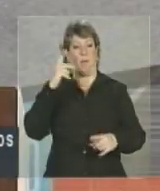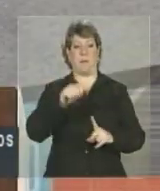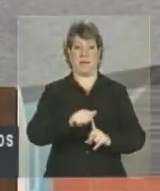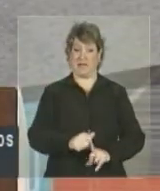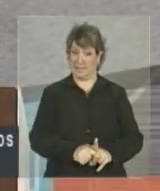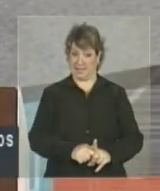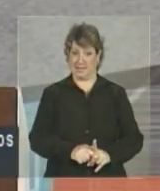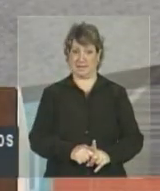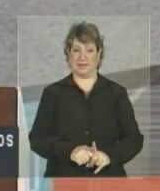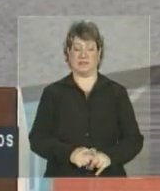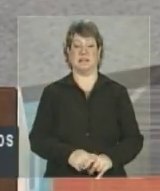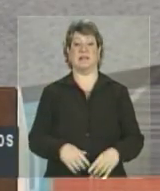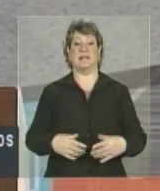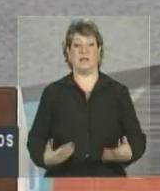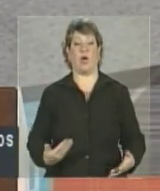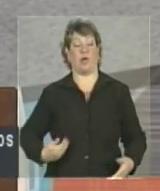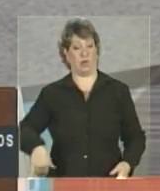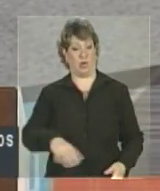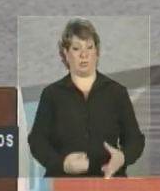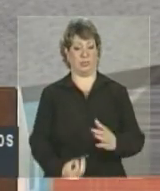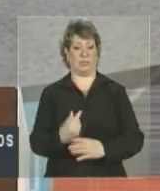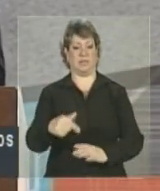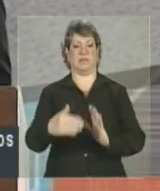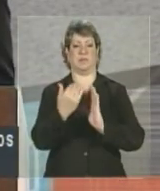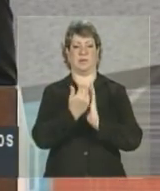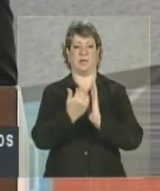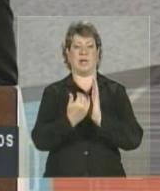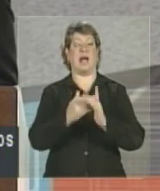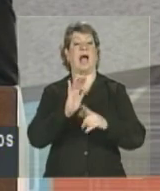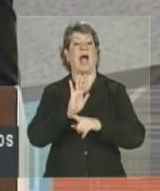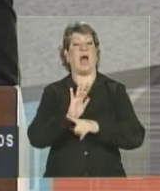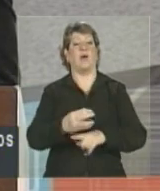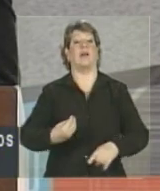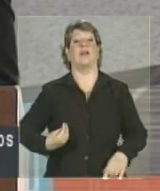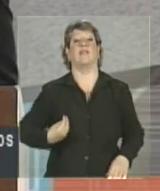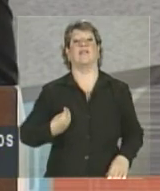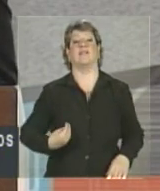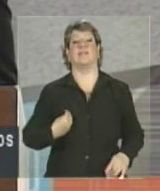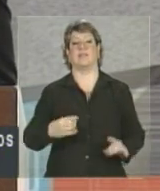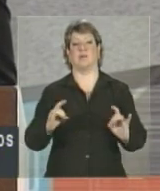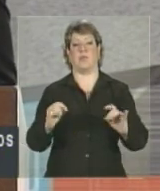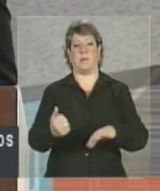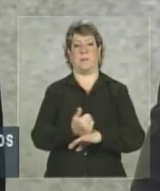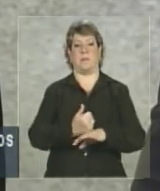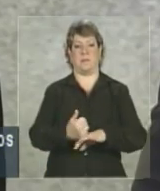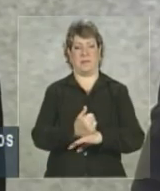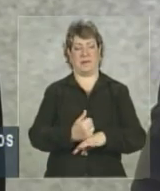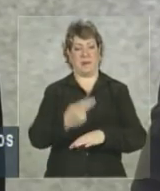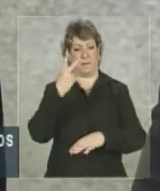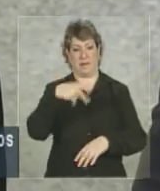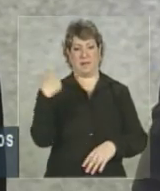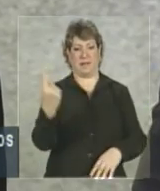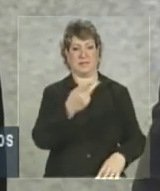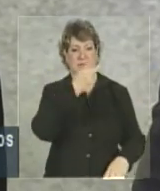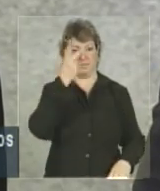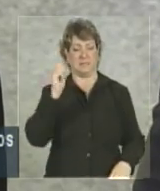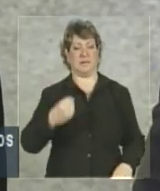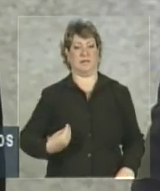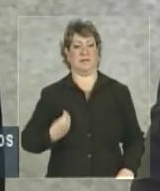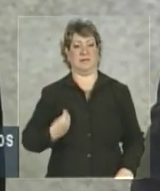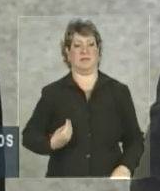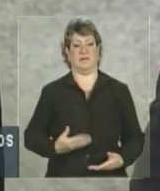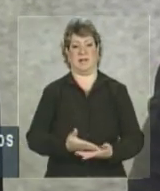Ou seja, estamos lançando um programa que irá devolver quase 1 mês por ano de